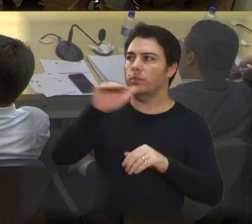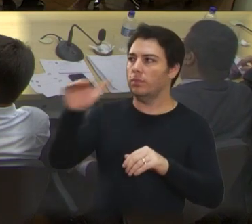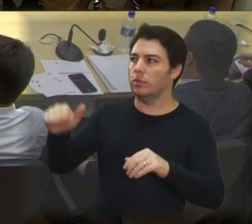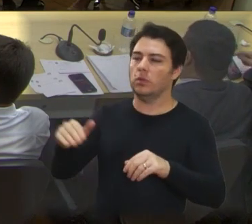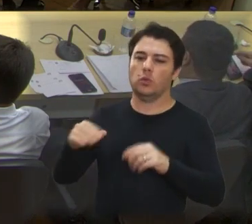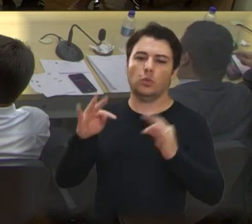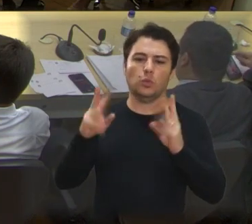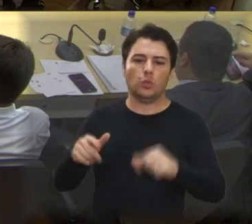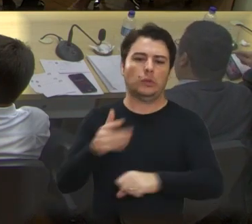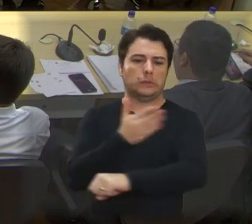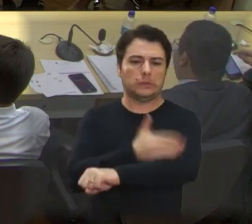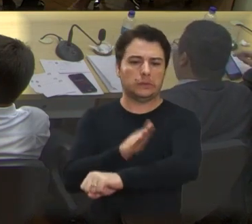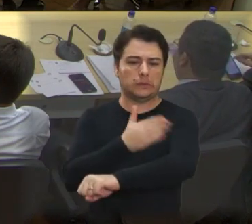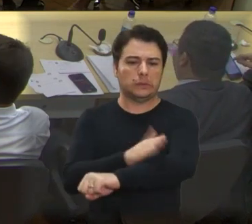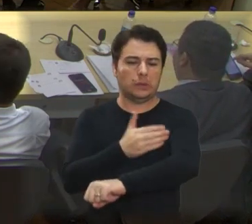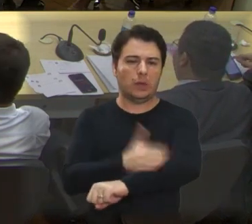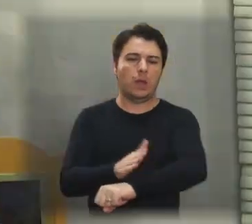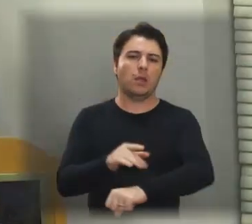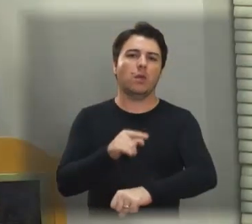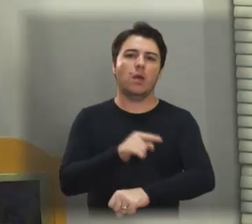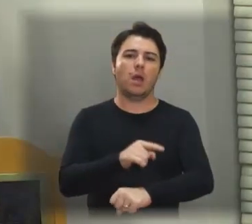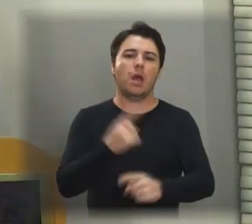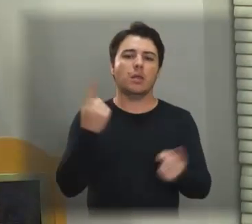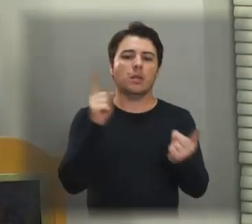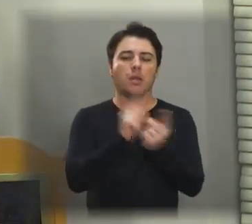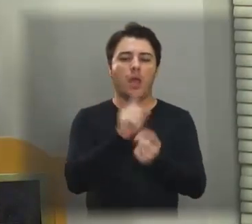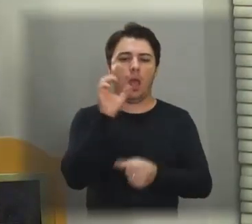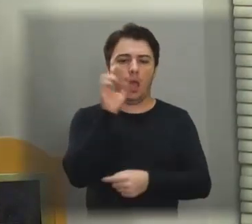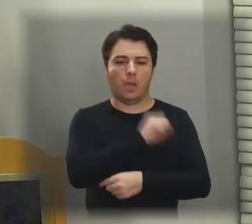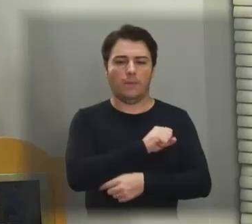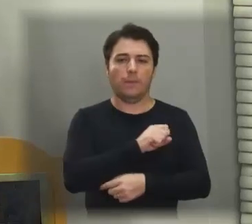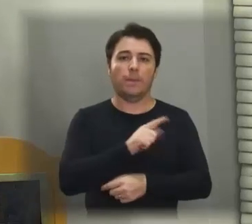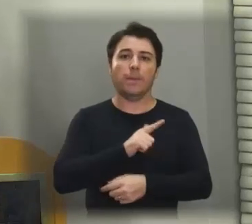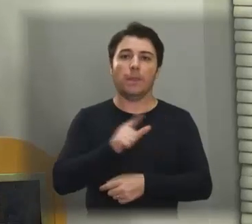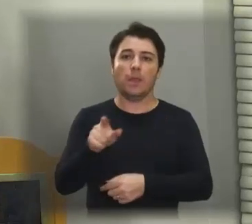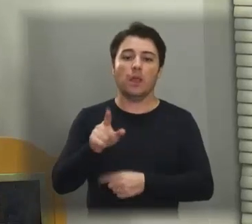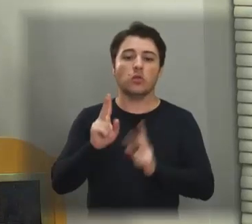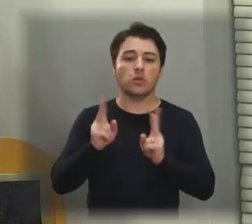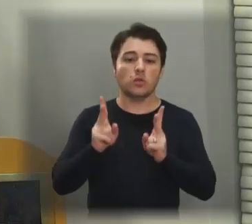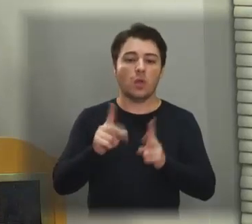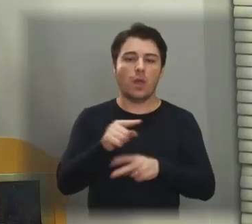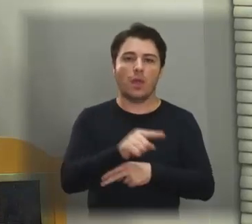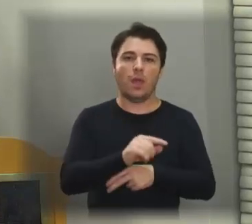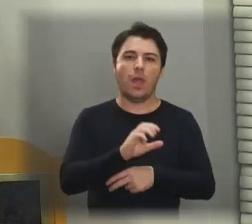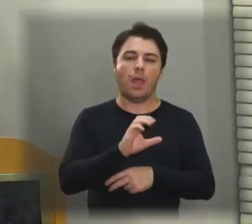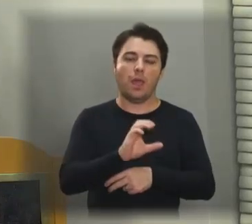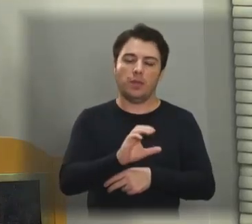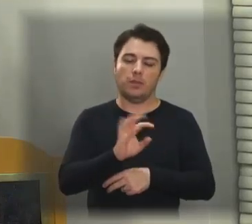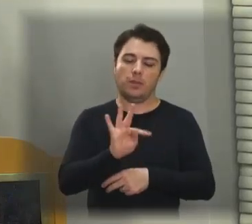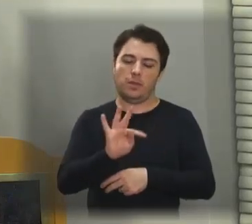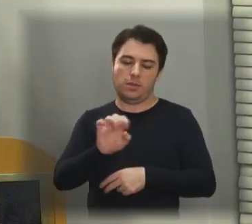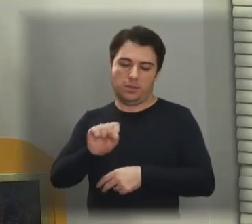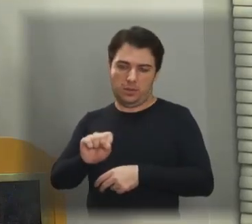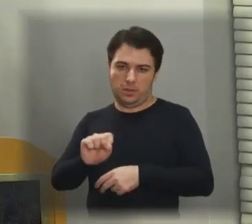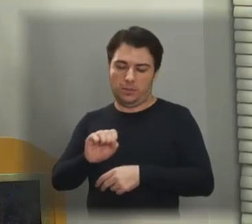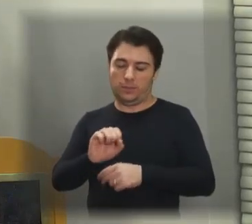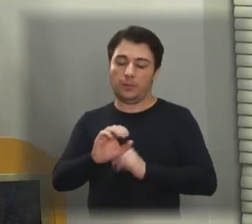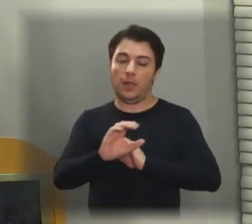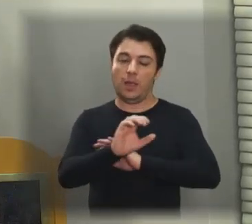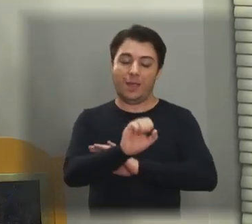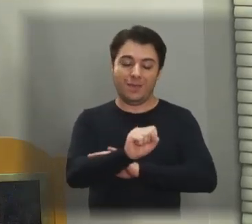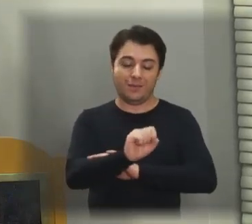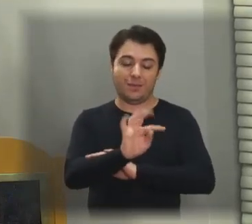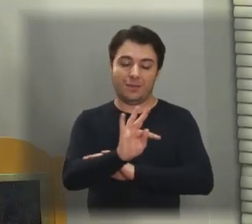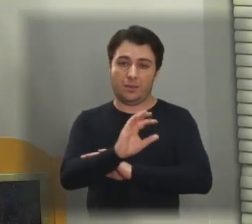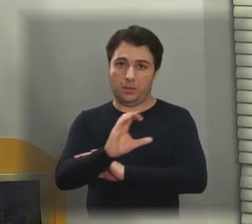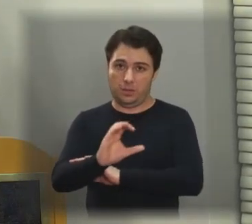treinados para atendimento emergencial tem uma equipe por exemplo que atende nota comercial que ele chama de equipe de stc ela é treinada para